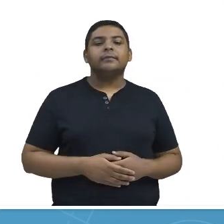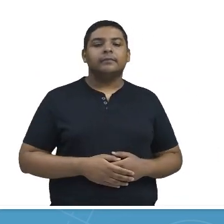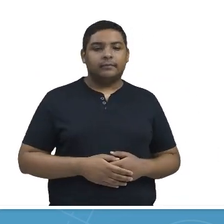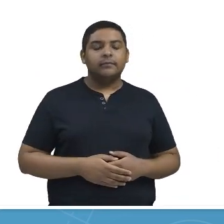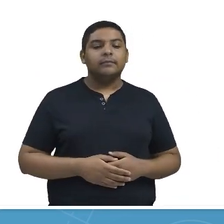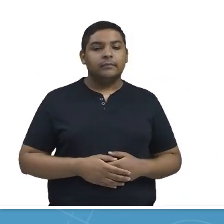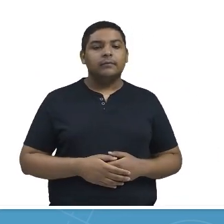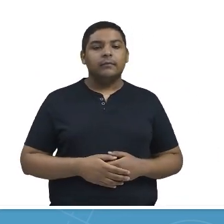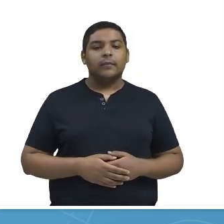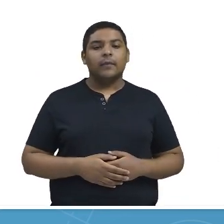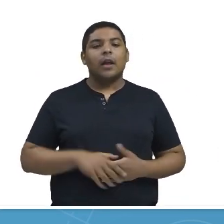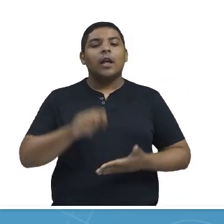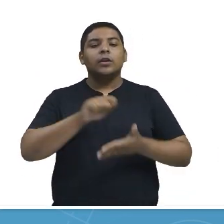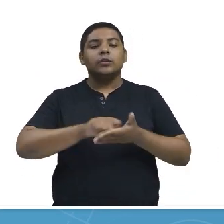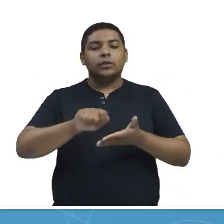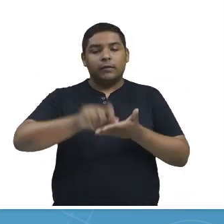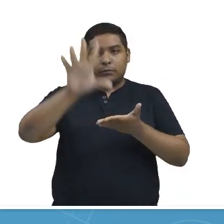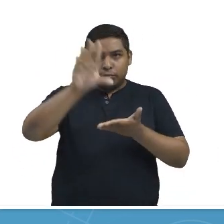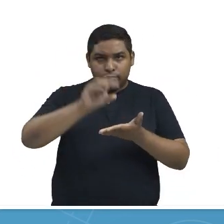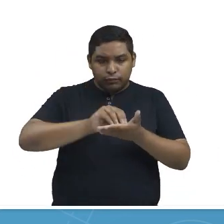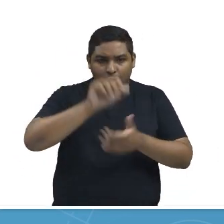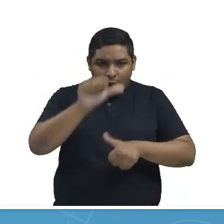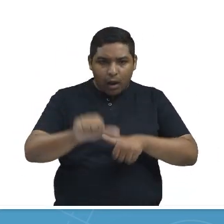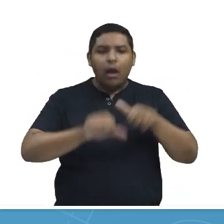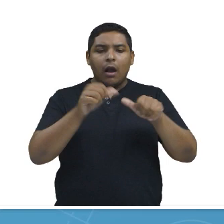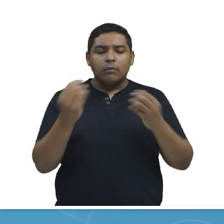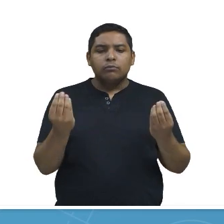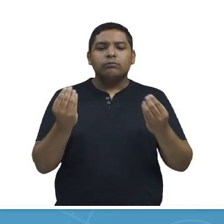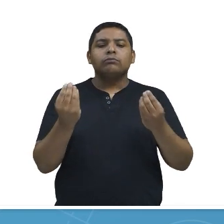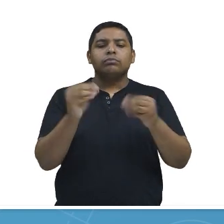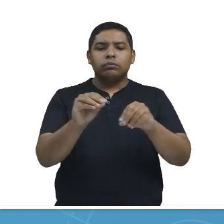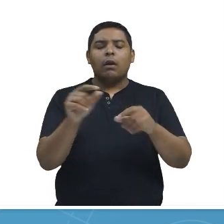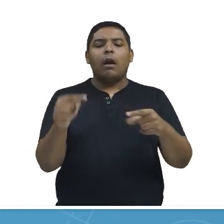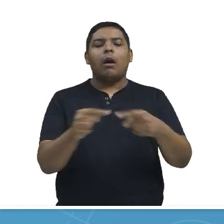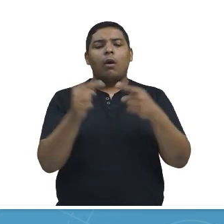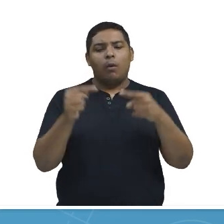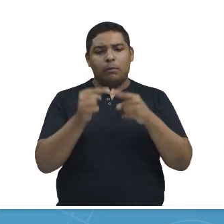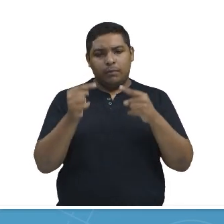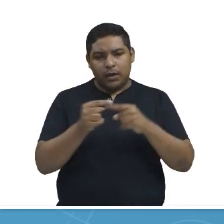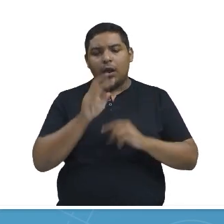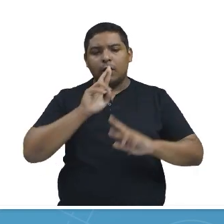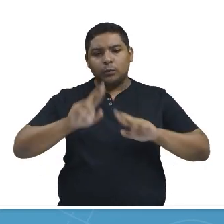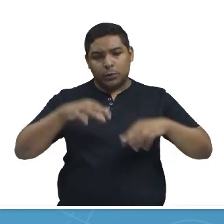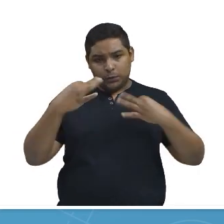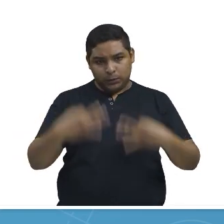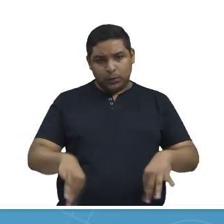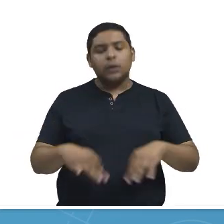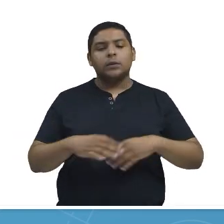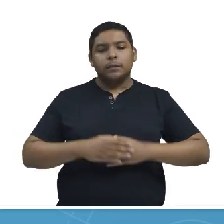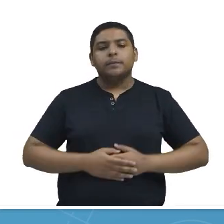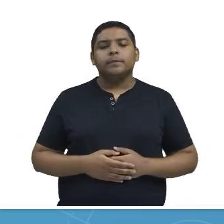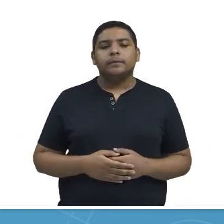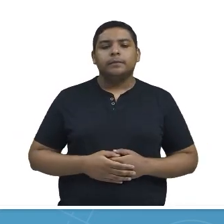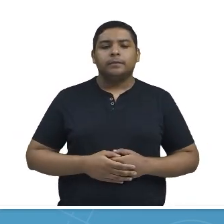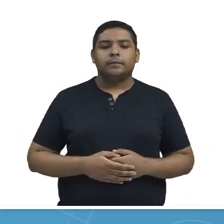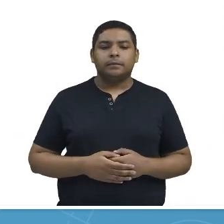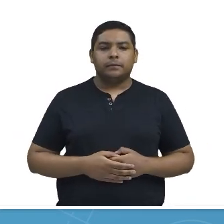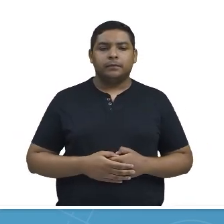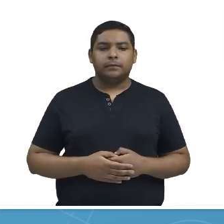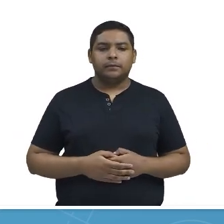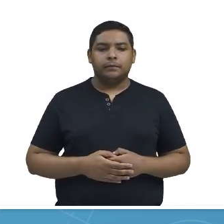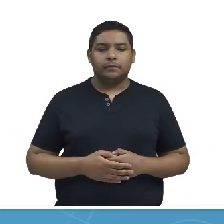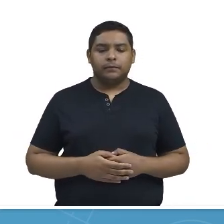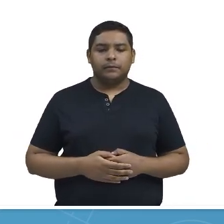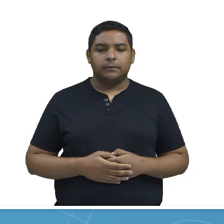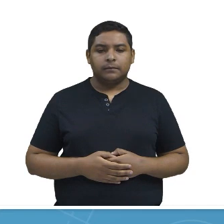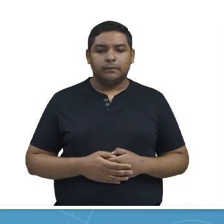você reescrevesse e depois escolhesse a opção que completa a frase Look at the old woman, espaço, has been stolen, né? Olha